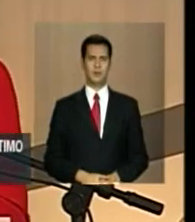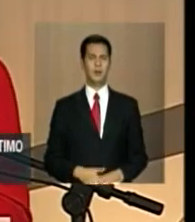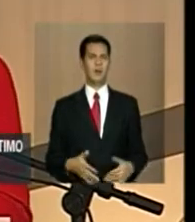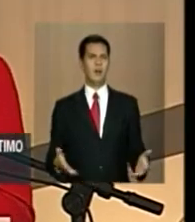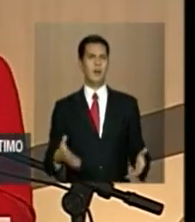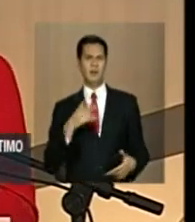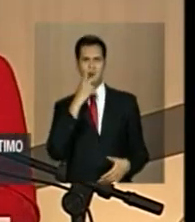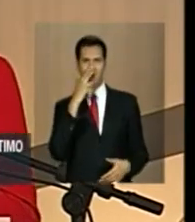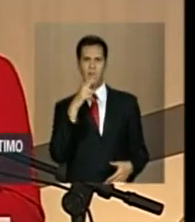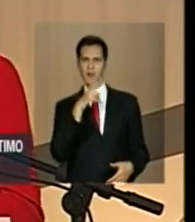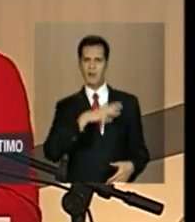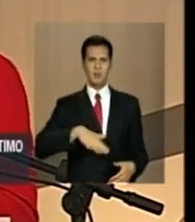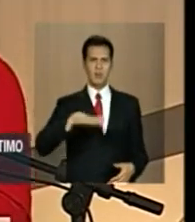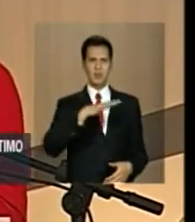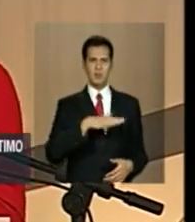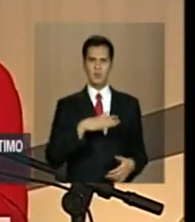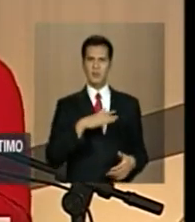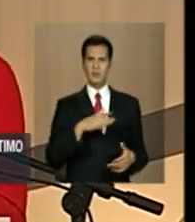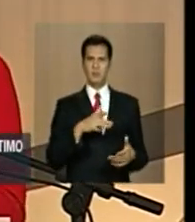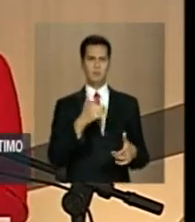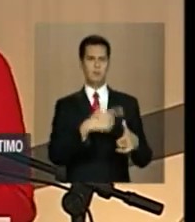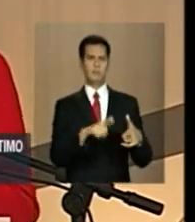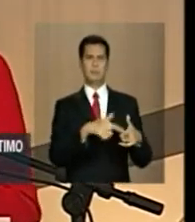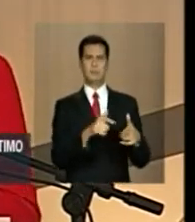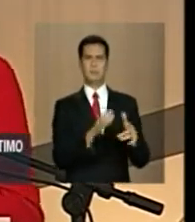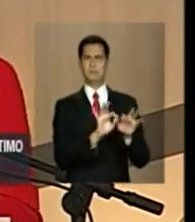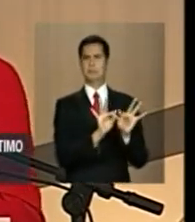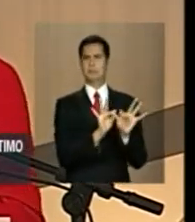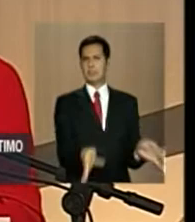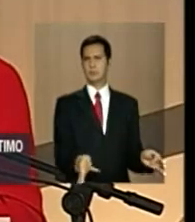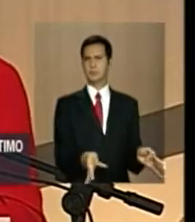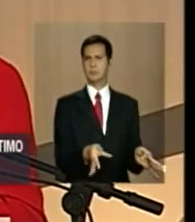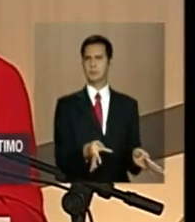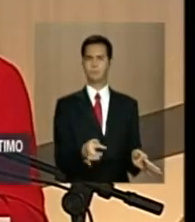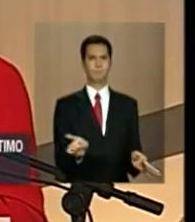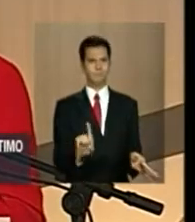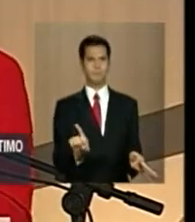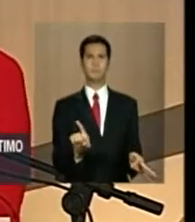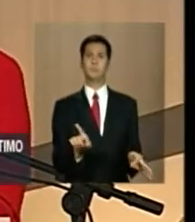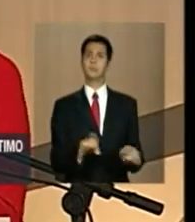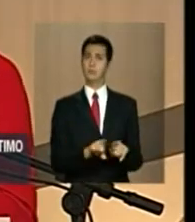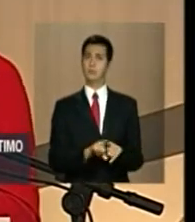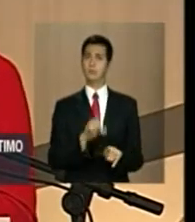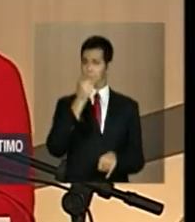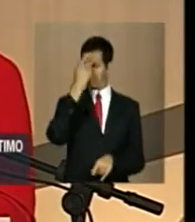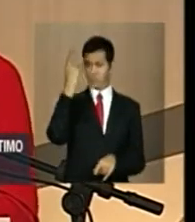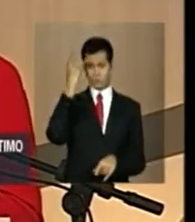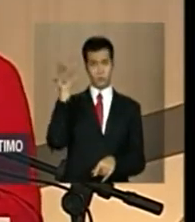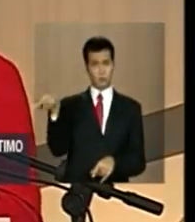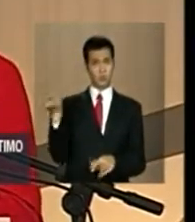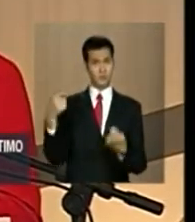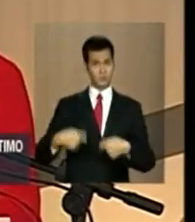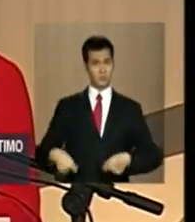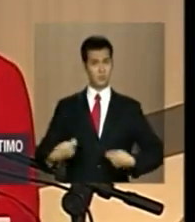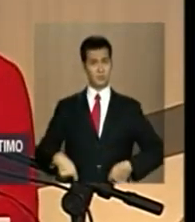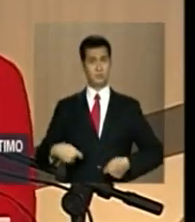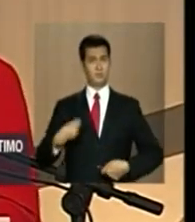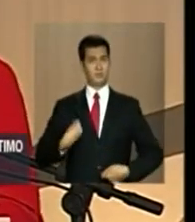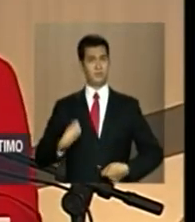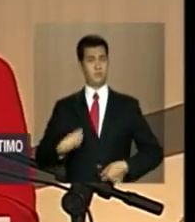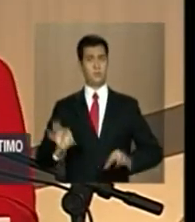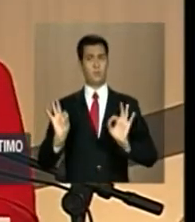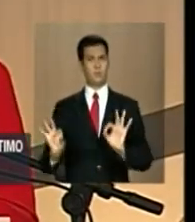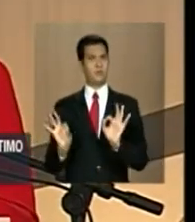osso e sentimentos. Porque as pessoas precisam de qualidade de vida para ter emprego, para poder estudar.